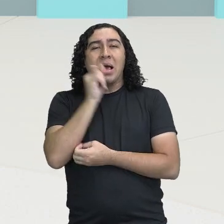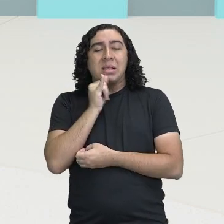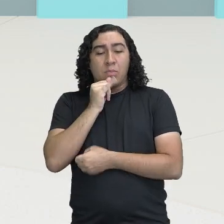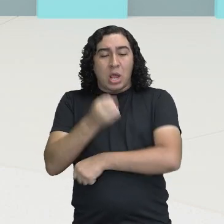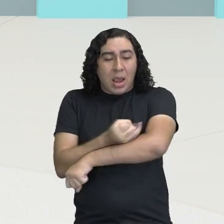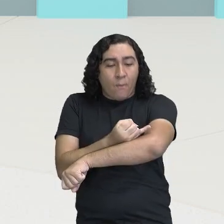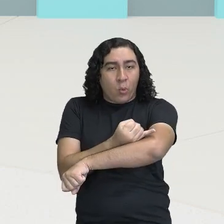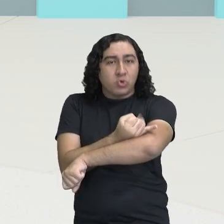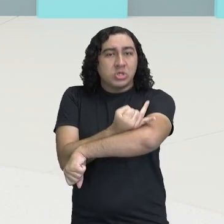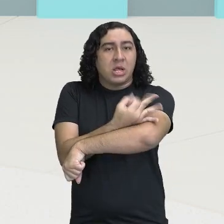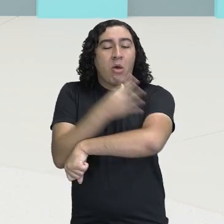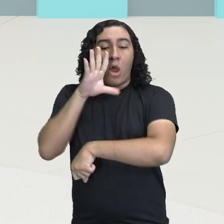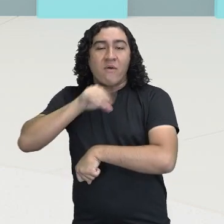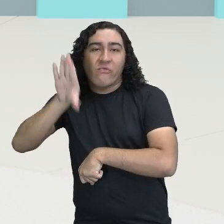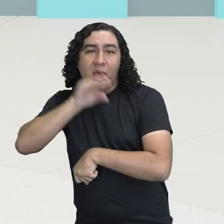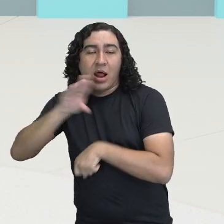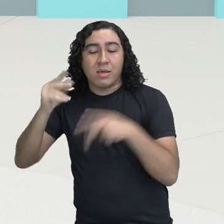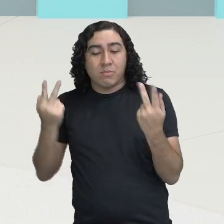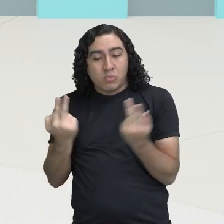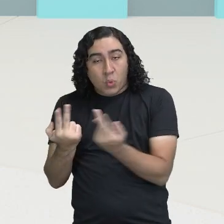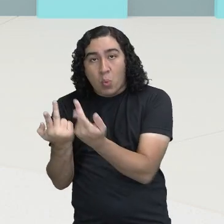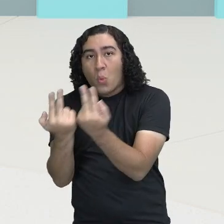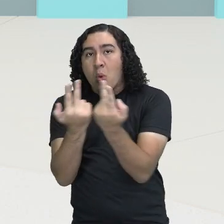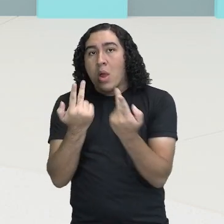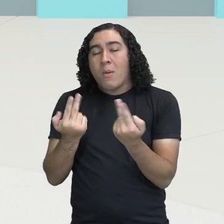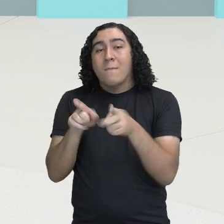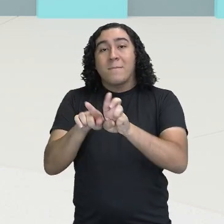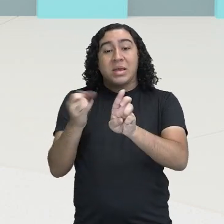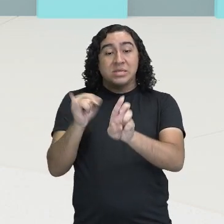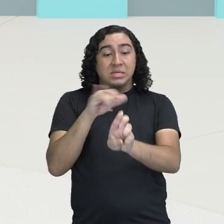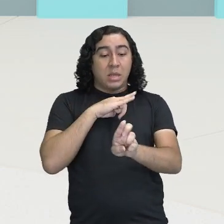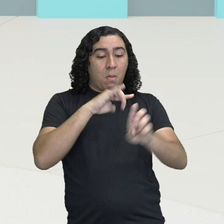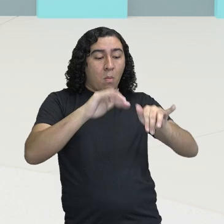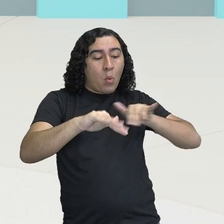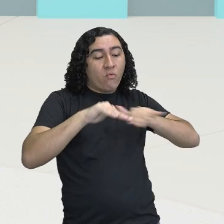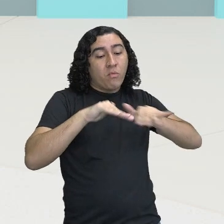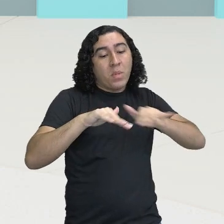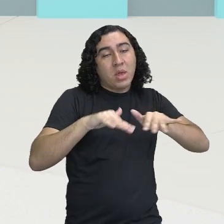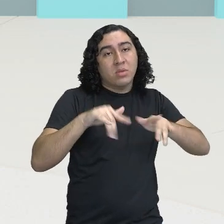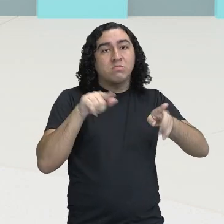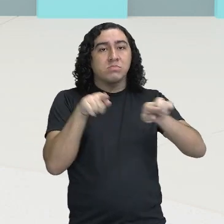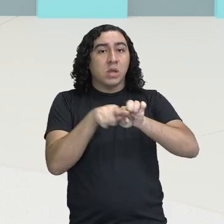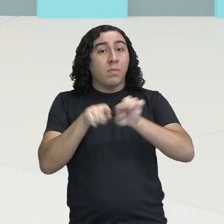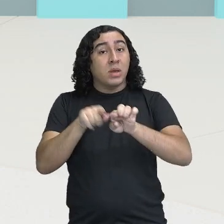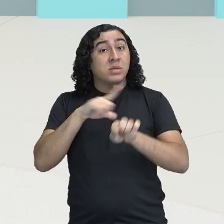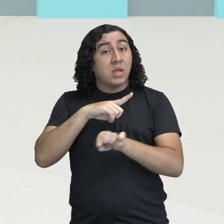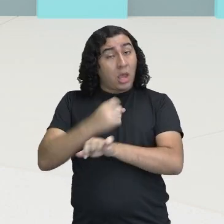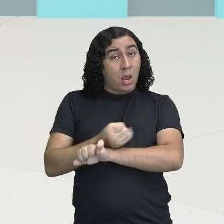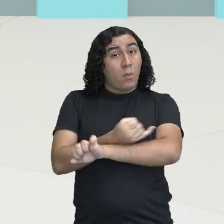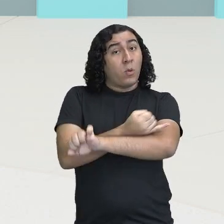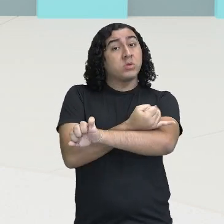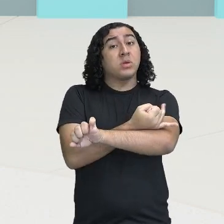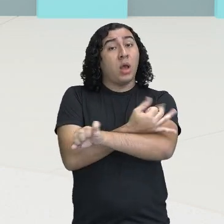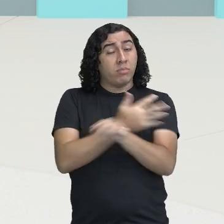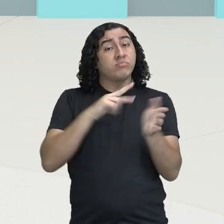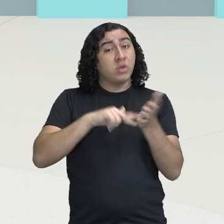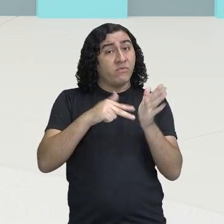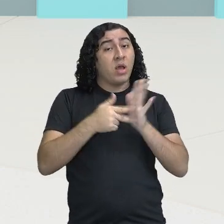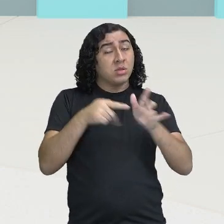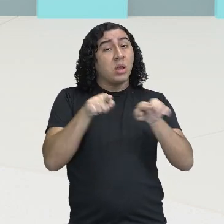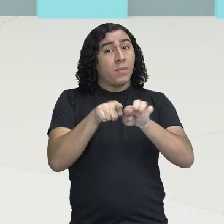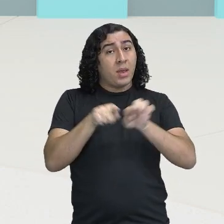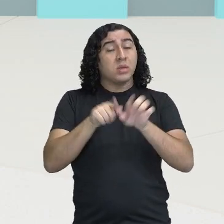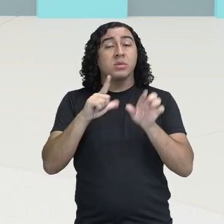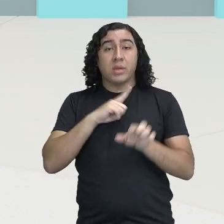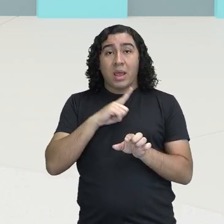quer deixar a sua marca. Mas quando você se movimenta, você também traz todo o significado, tem o simbolismo que